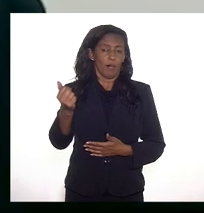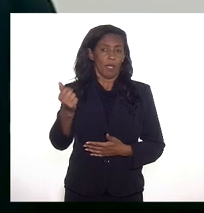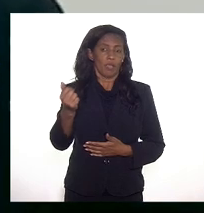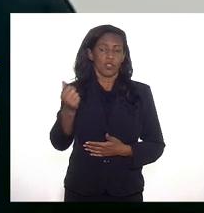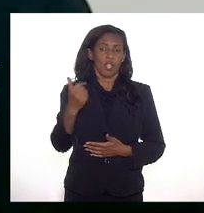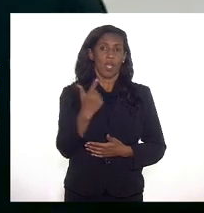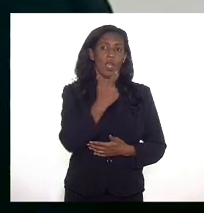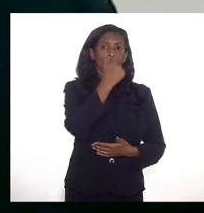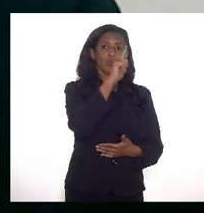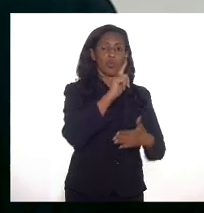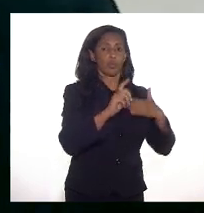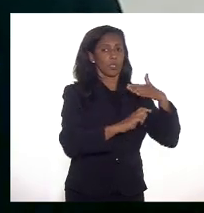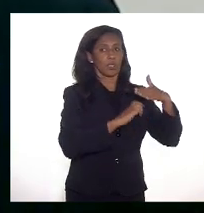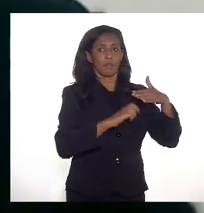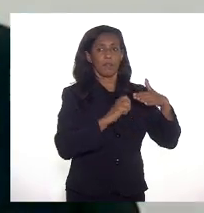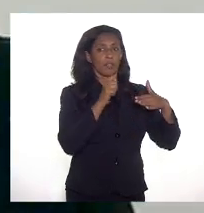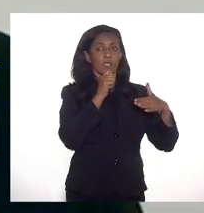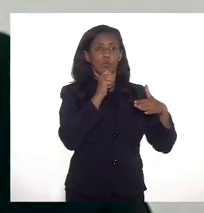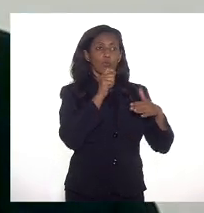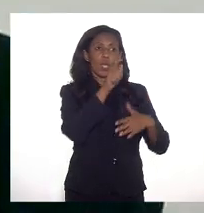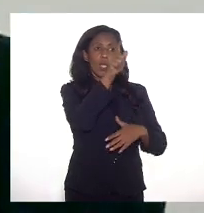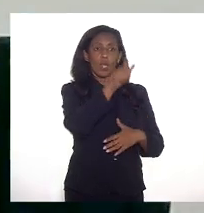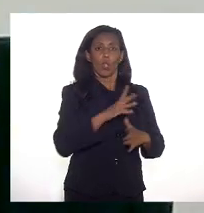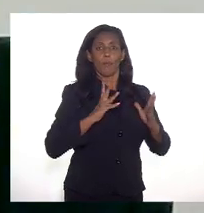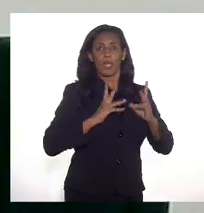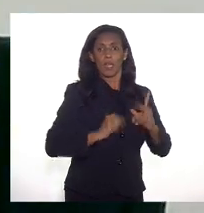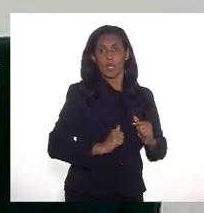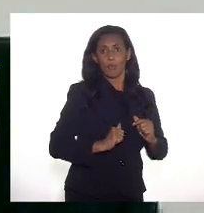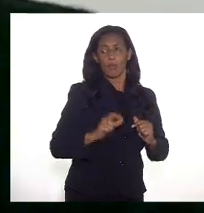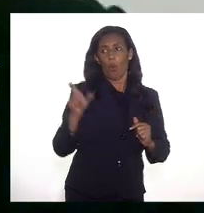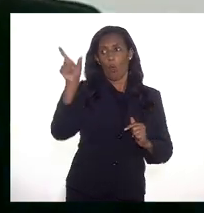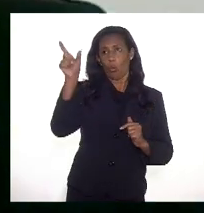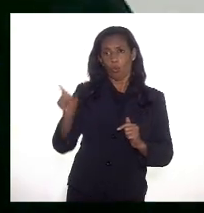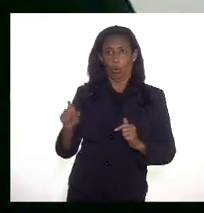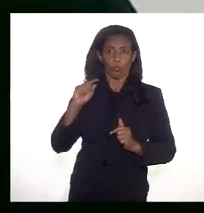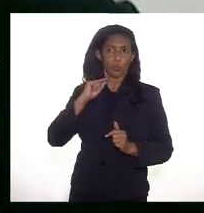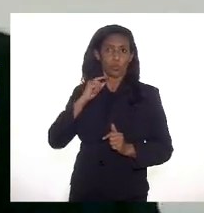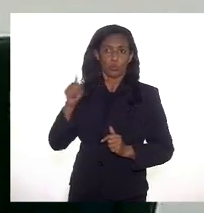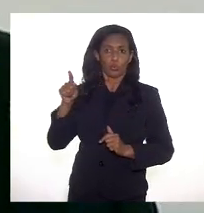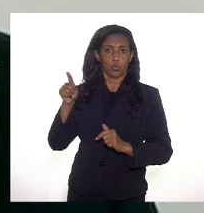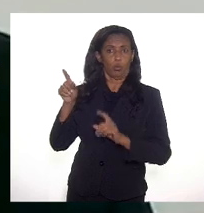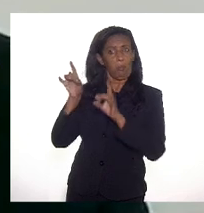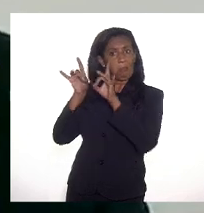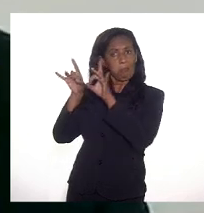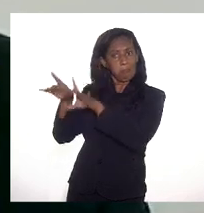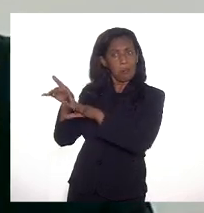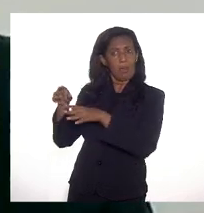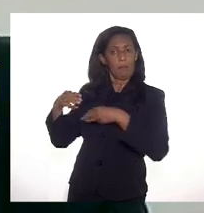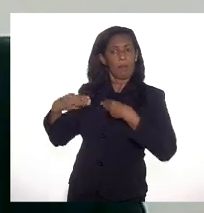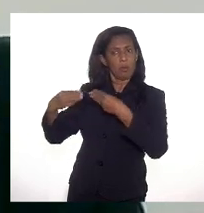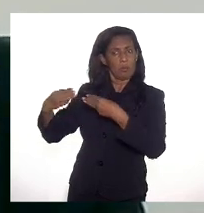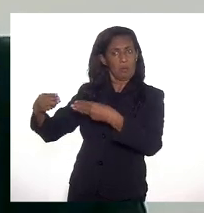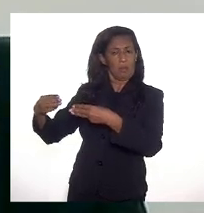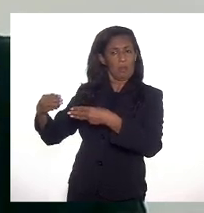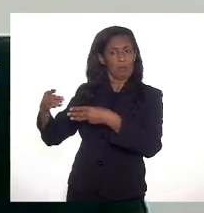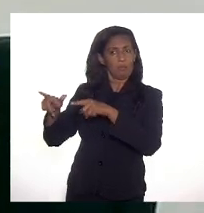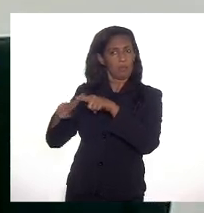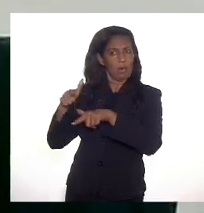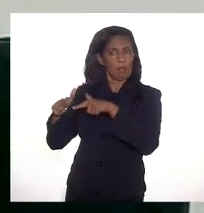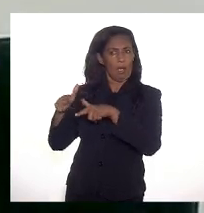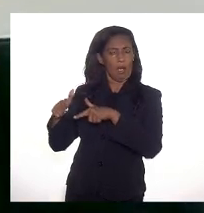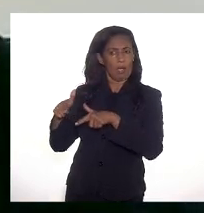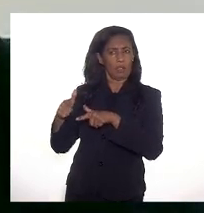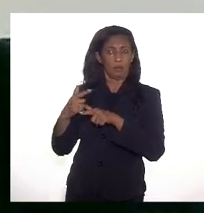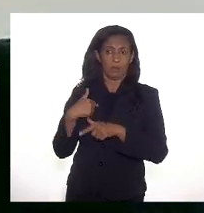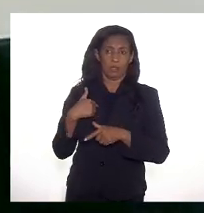não estiverem, não fizerem parte dos que já estiverem excluídas pelo Ministério do Trabalho. Então, o